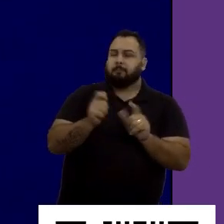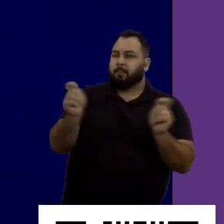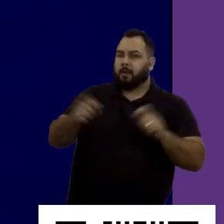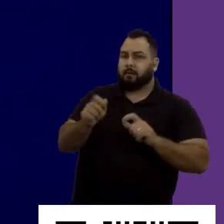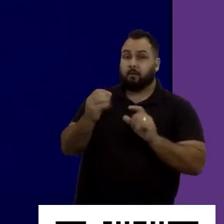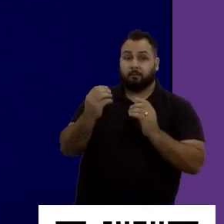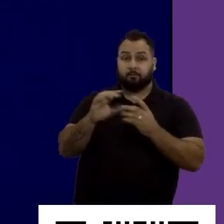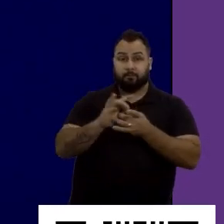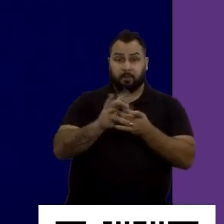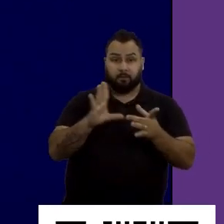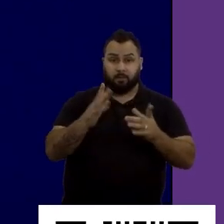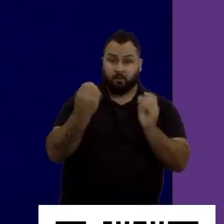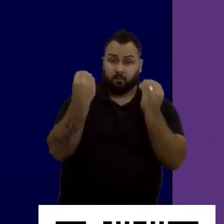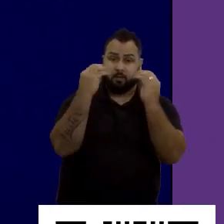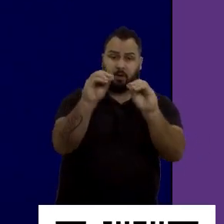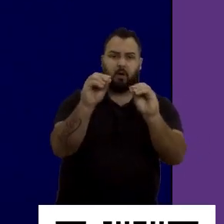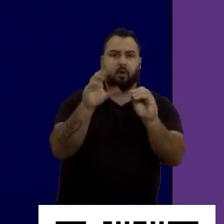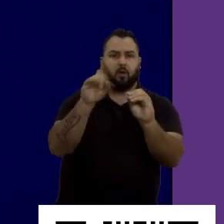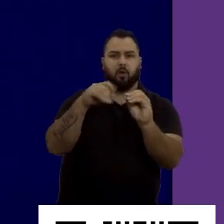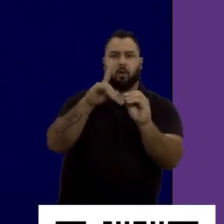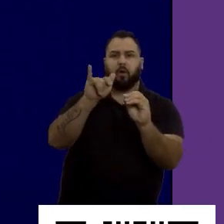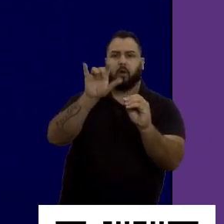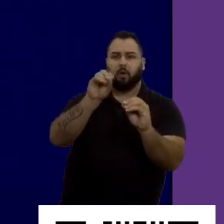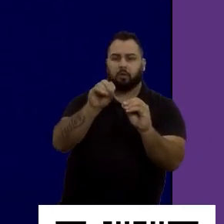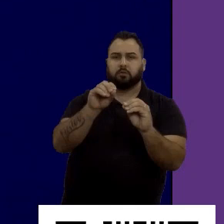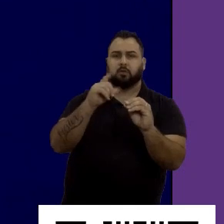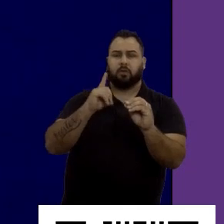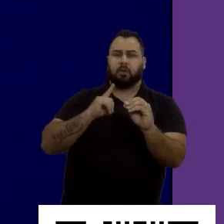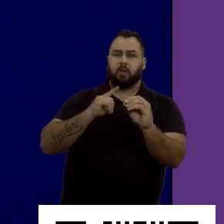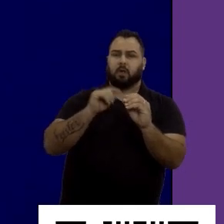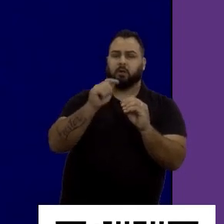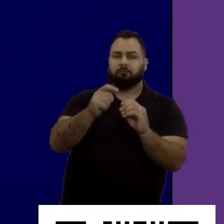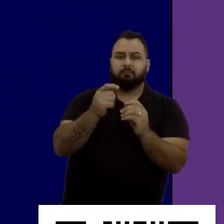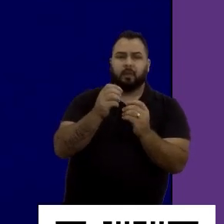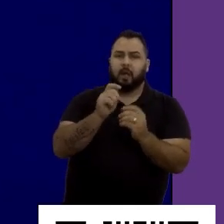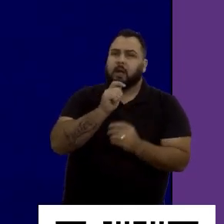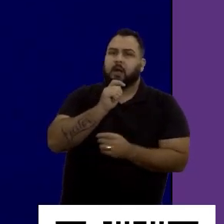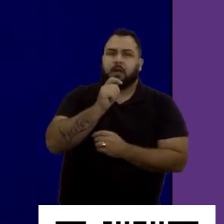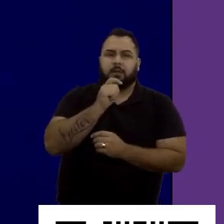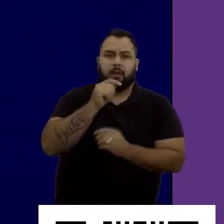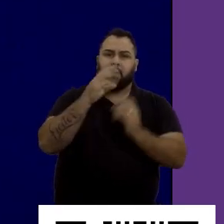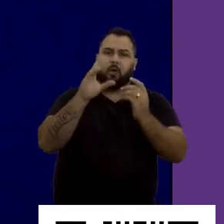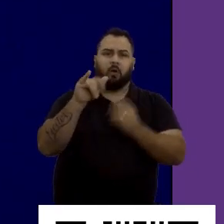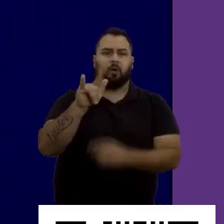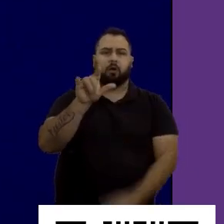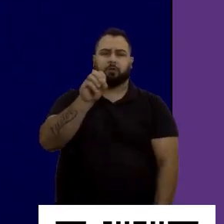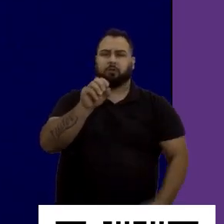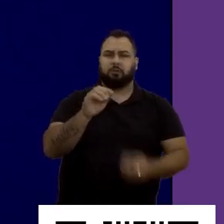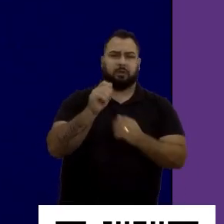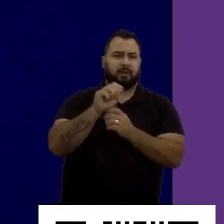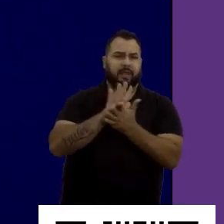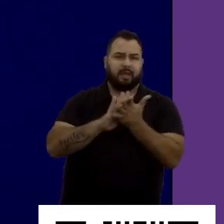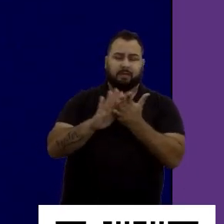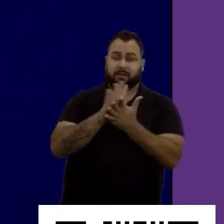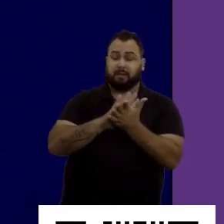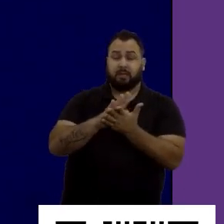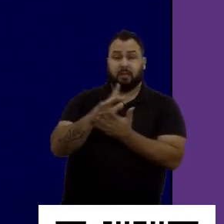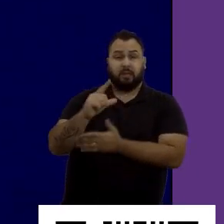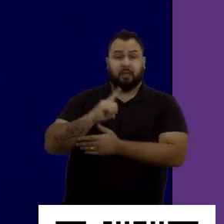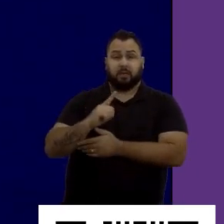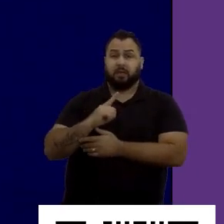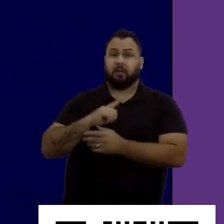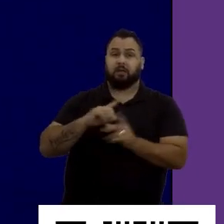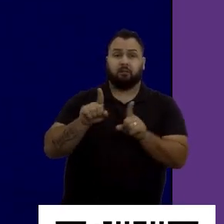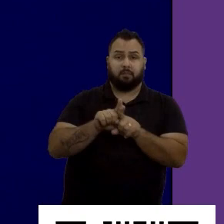tudo que a gente já sabe a programação mais raiz mesmo que seria só código Você não tem nenhuma interface visual de